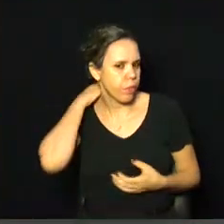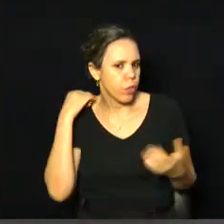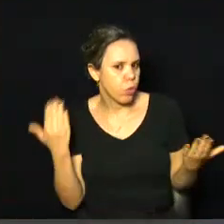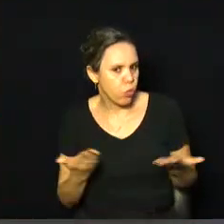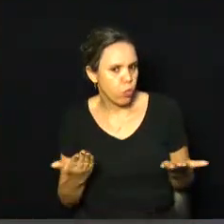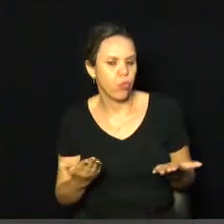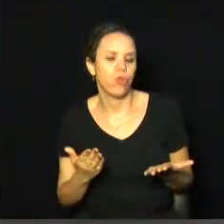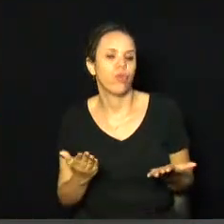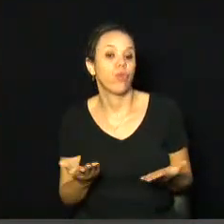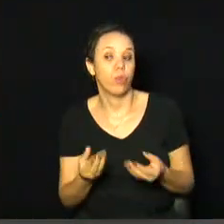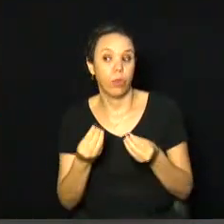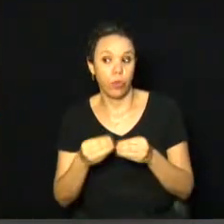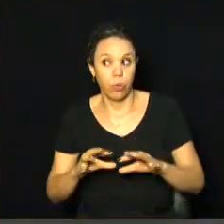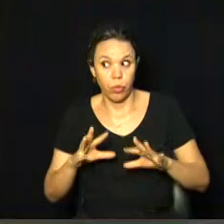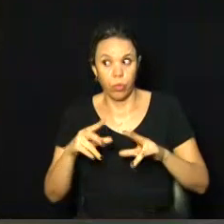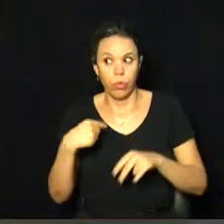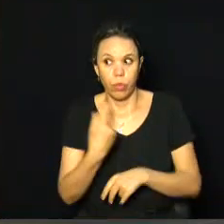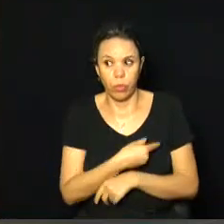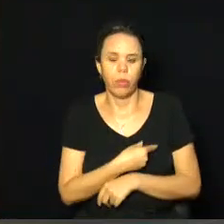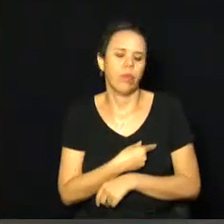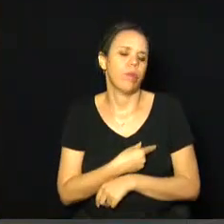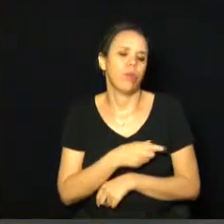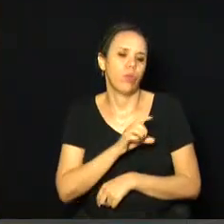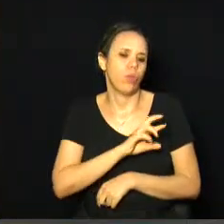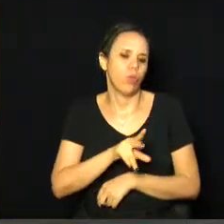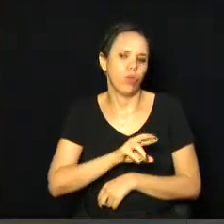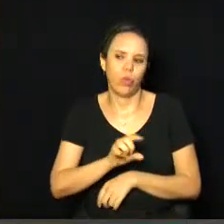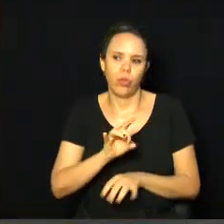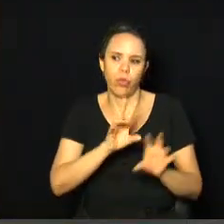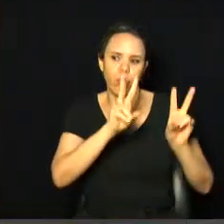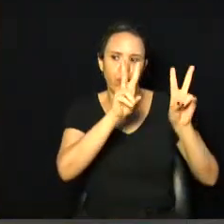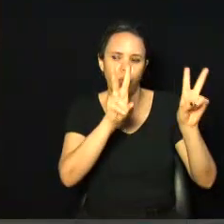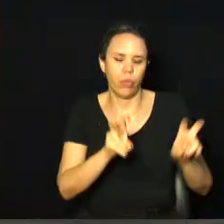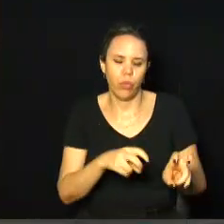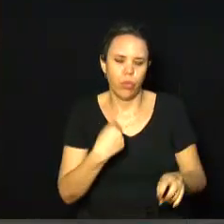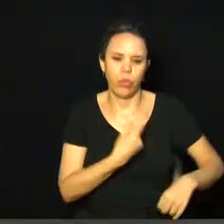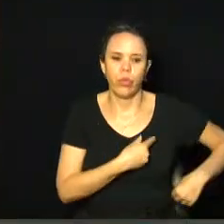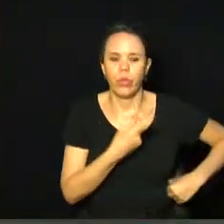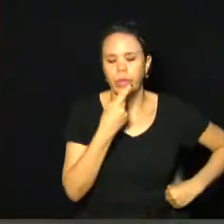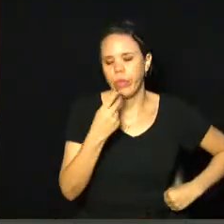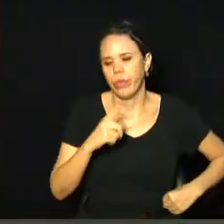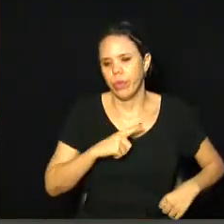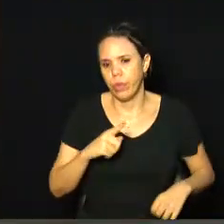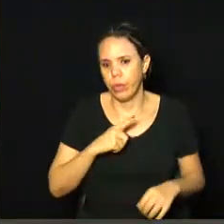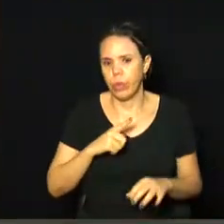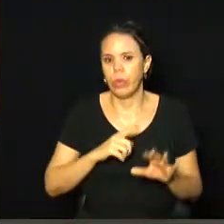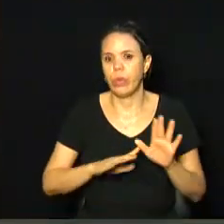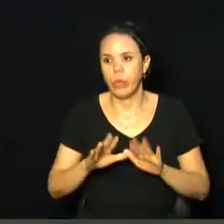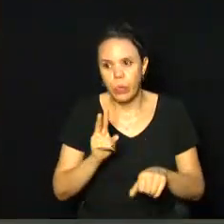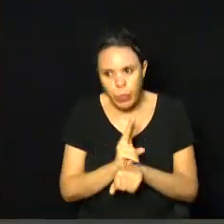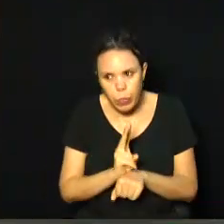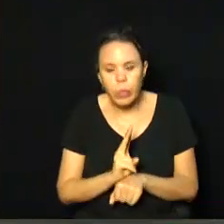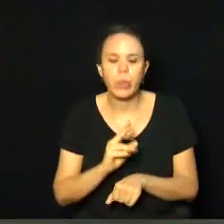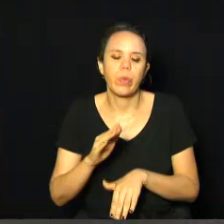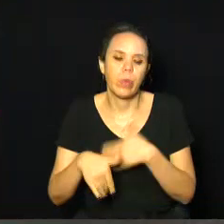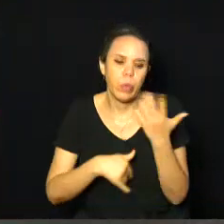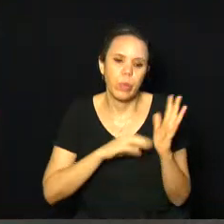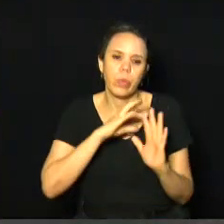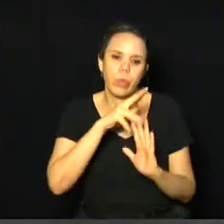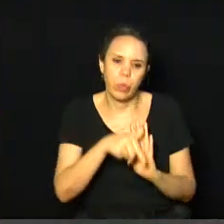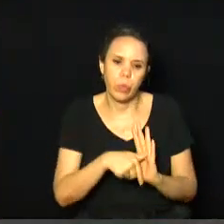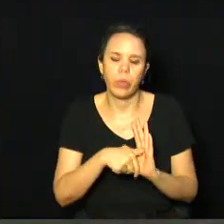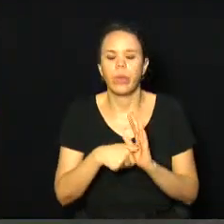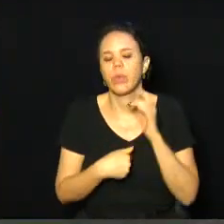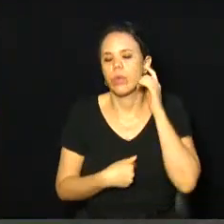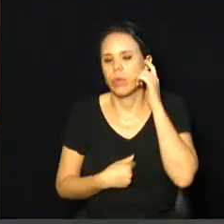afeta diretamente, já não é mais um tema que nós falamos, temos que cuidar do ambiente